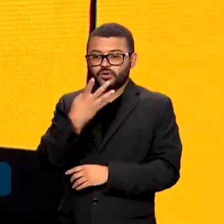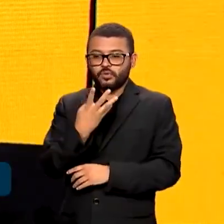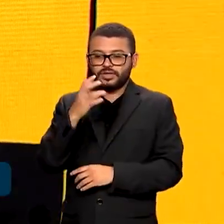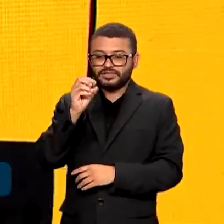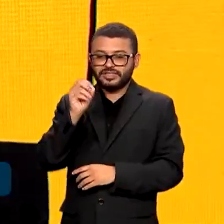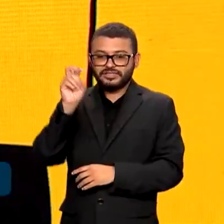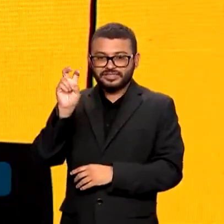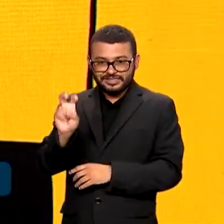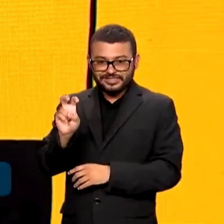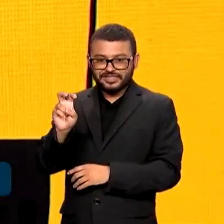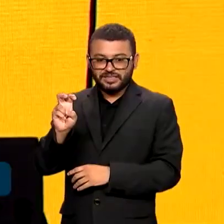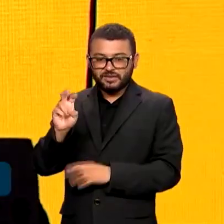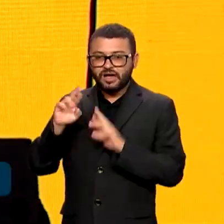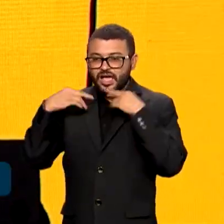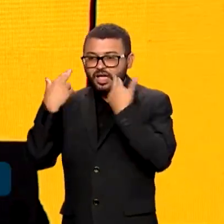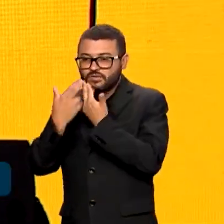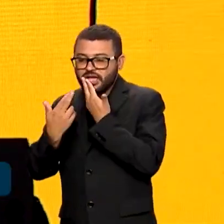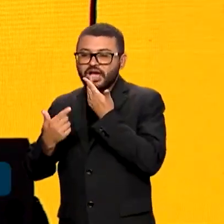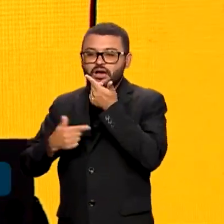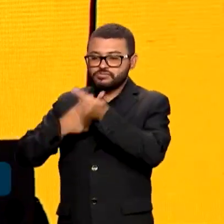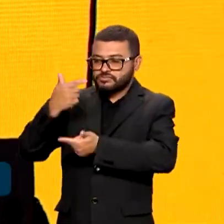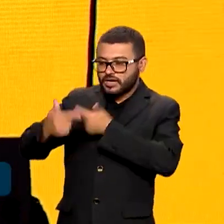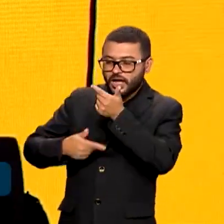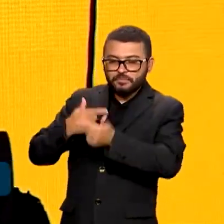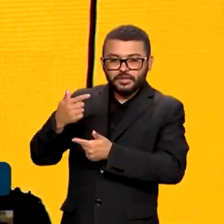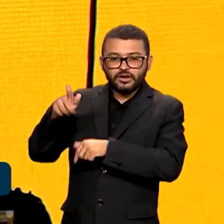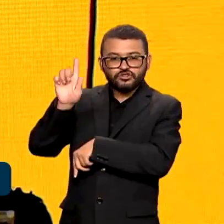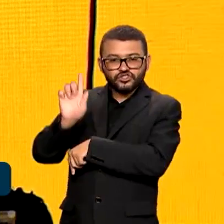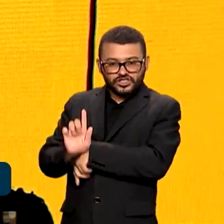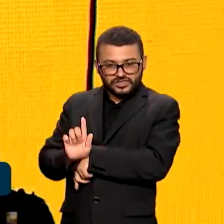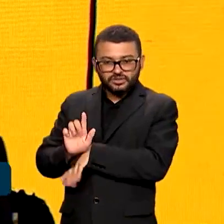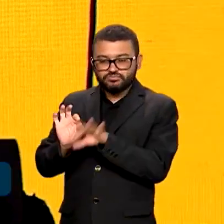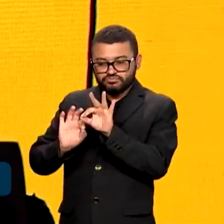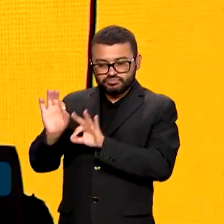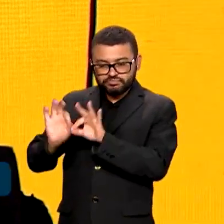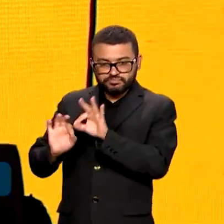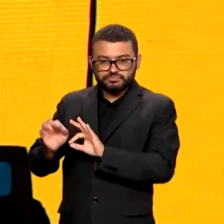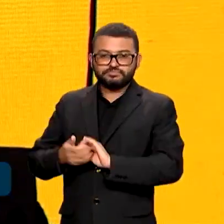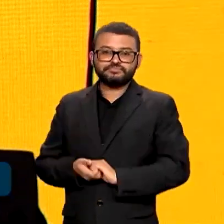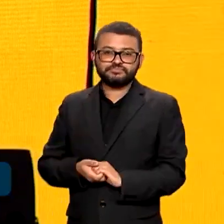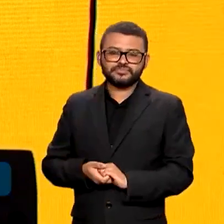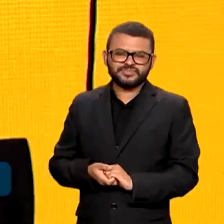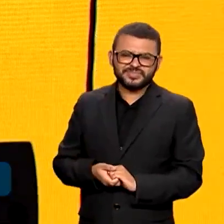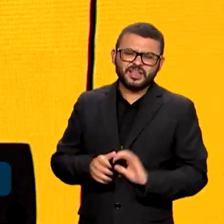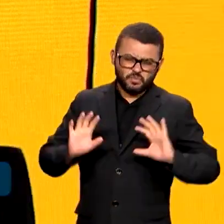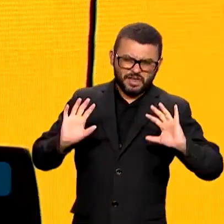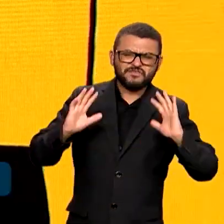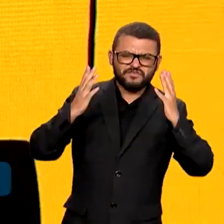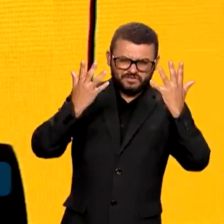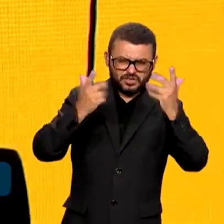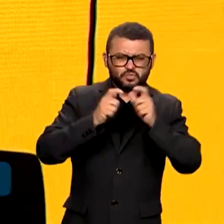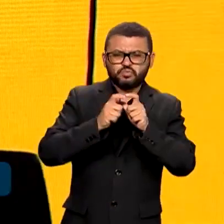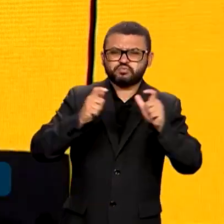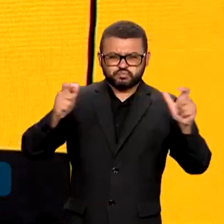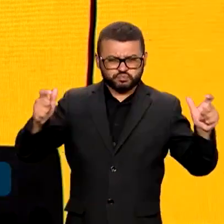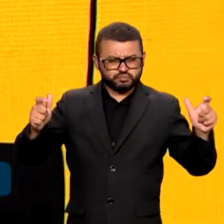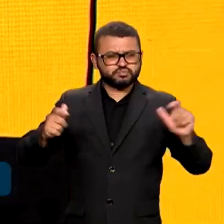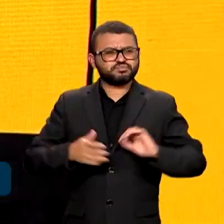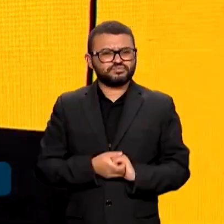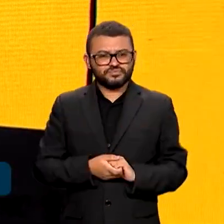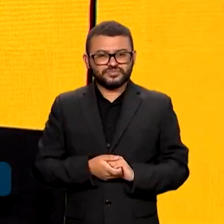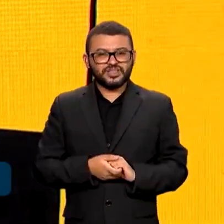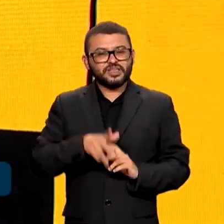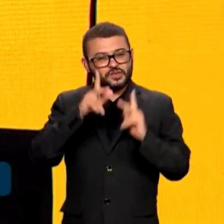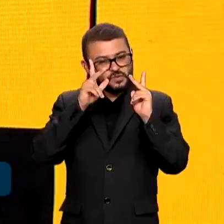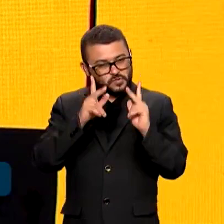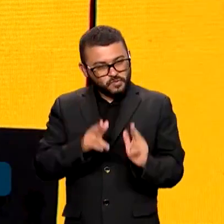405 plenárias e atividades autogestionadas. É um evento gigante mesmo, do tamanho